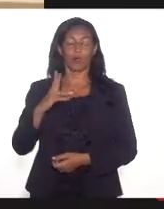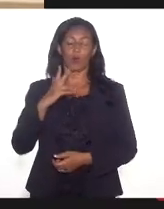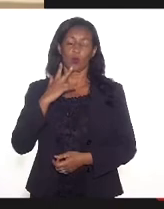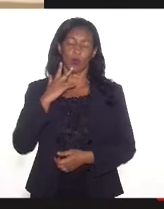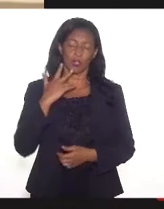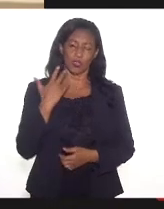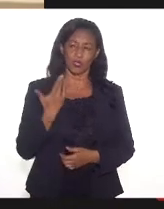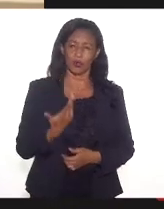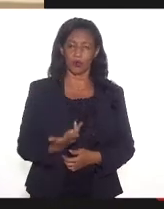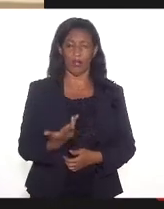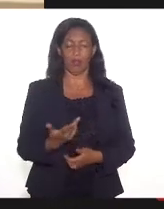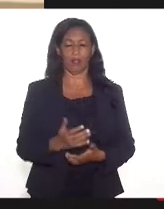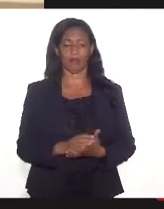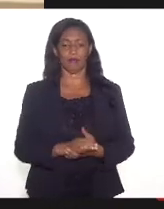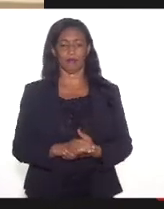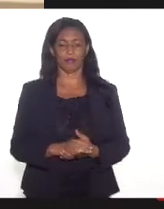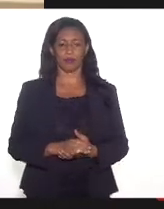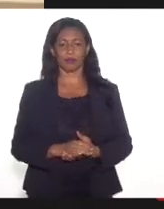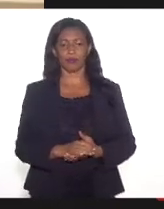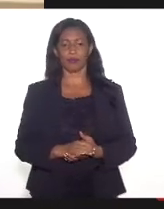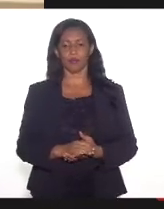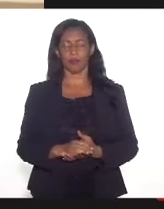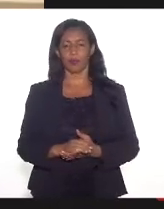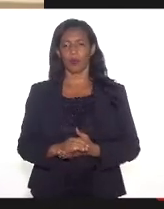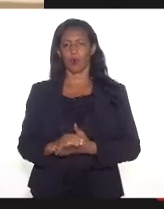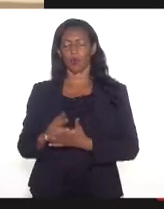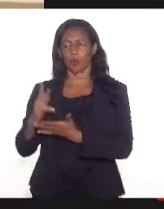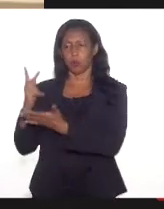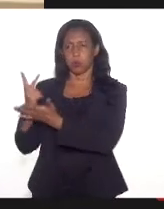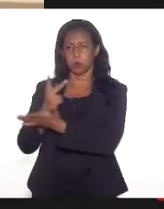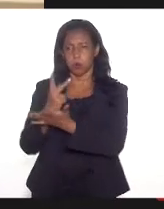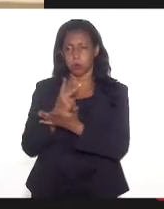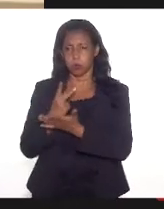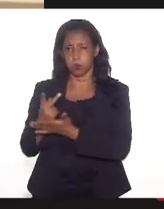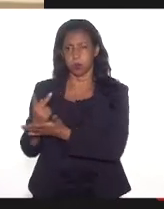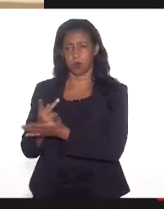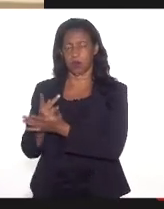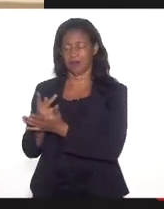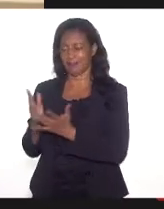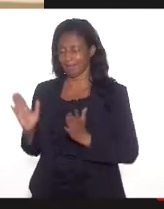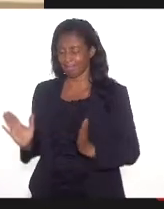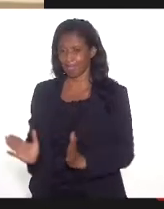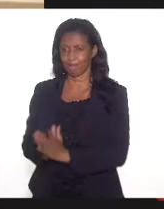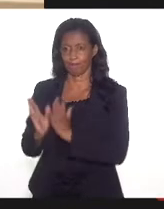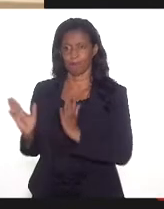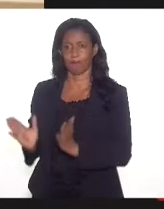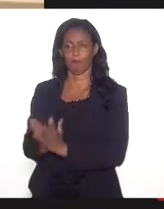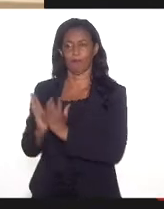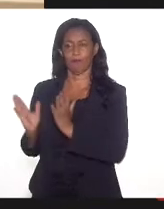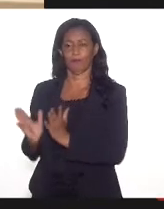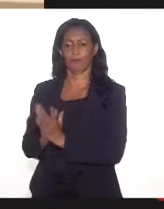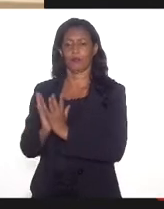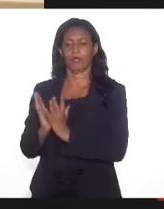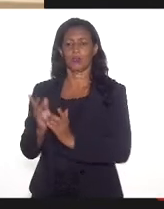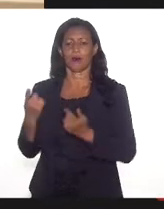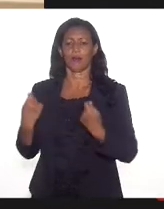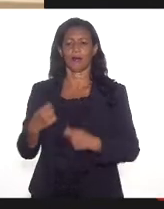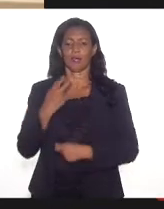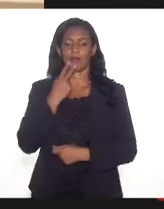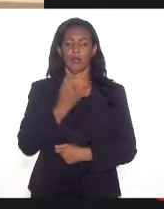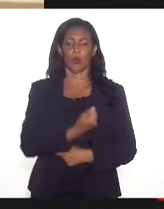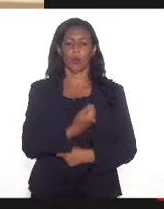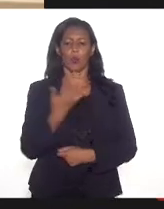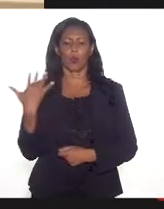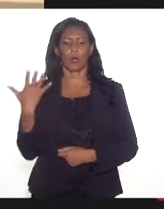resquícios da pobreza, a gente precisa falar do quanto essa